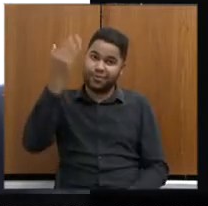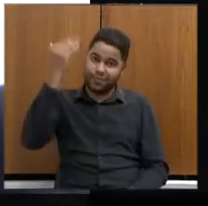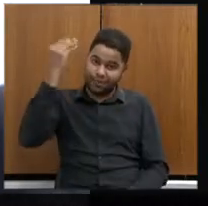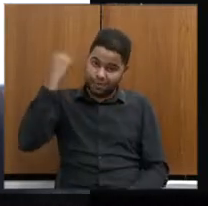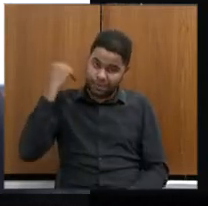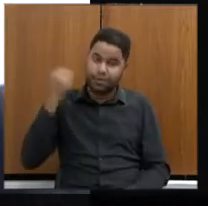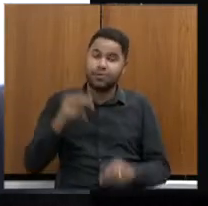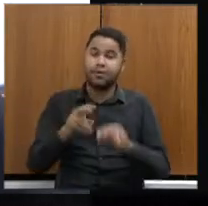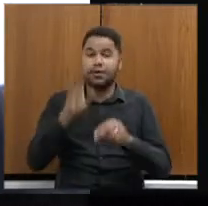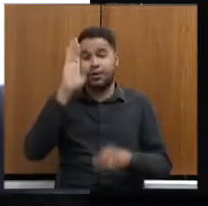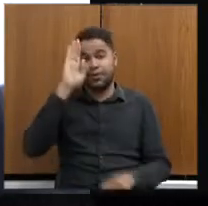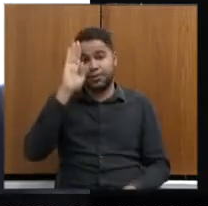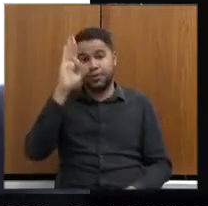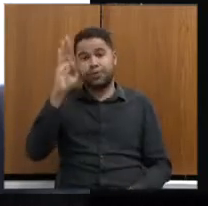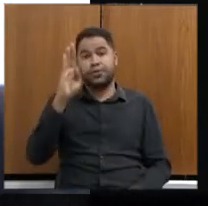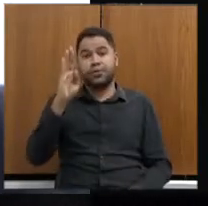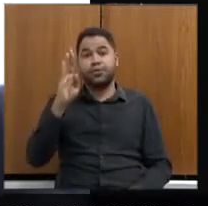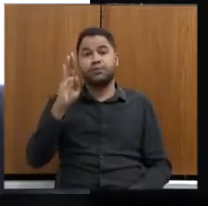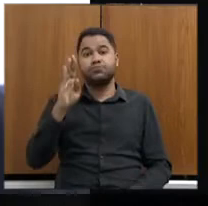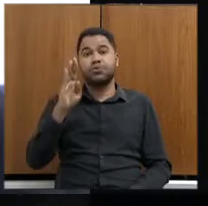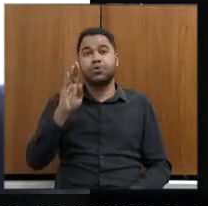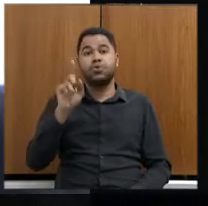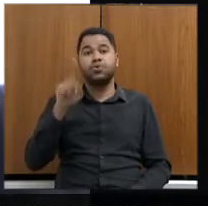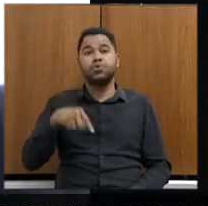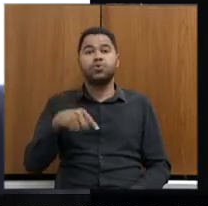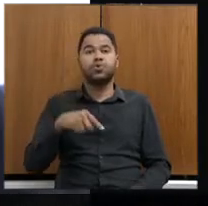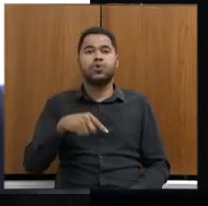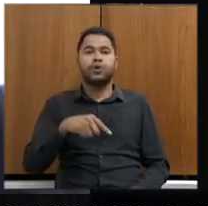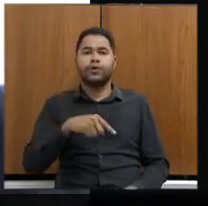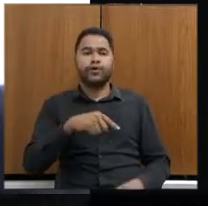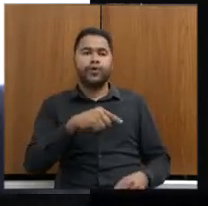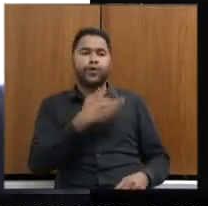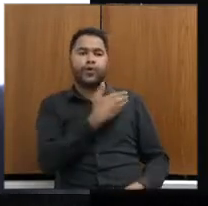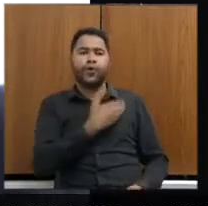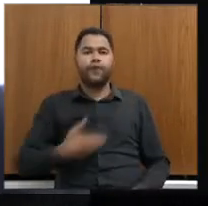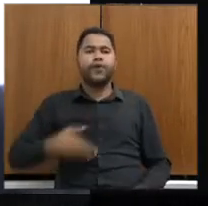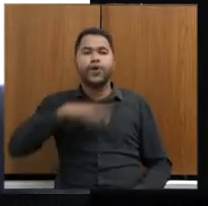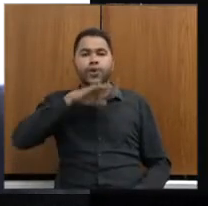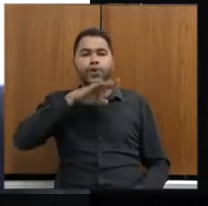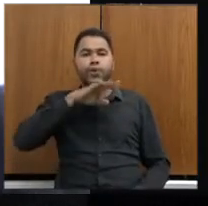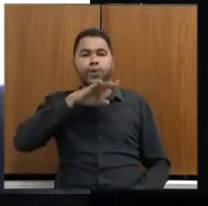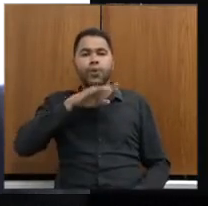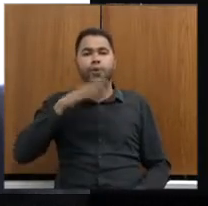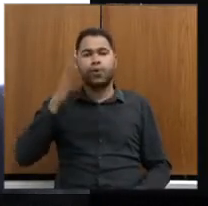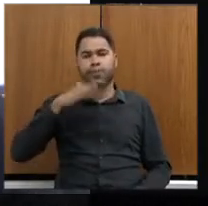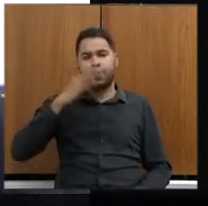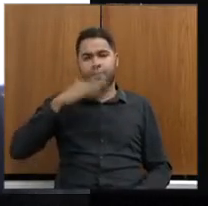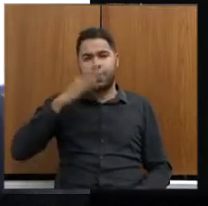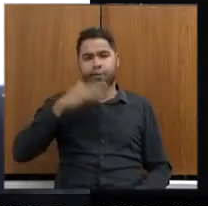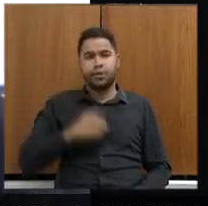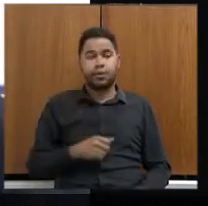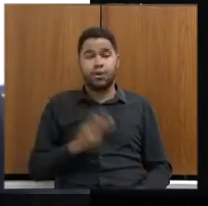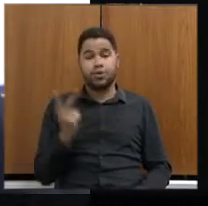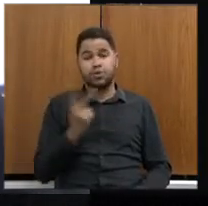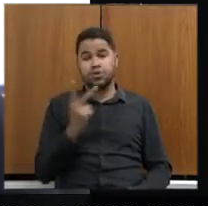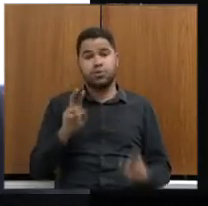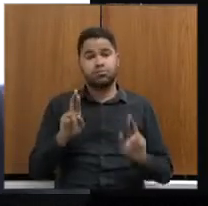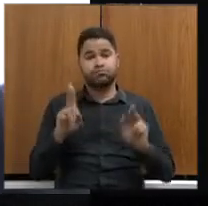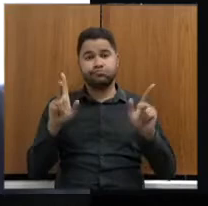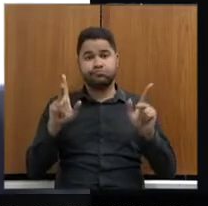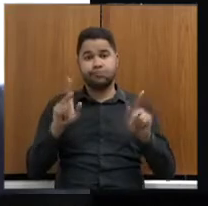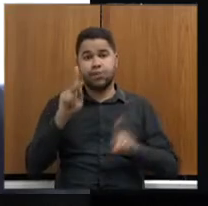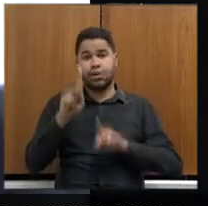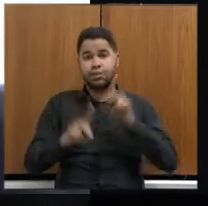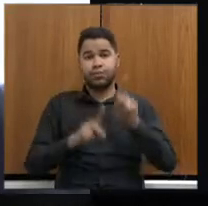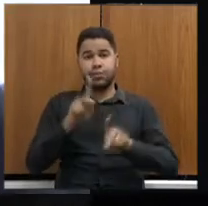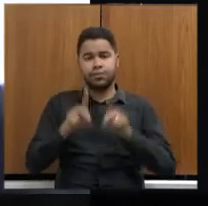passados principalmente não tinha governo do pimentão são duas propostas absolutamente diferentes distintas e que